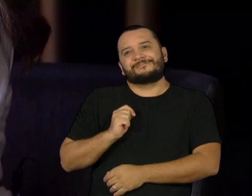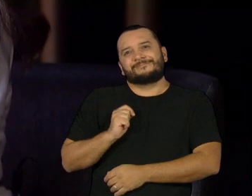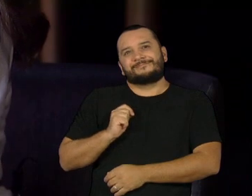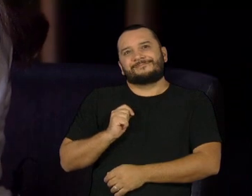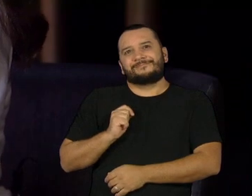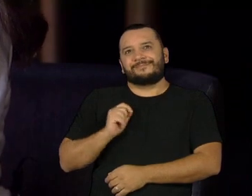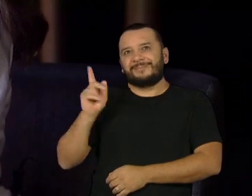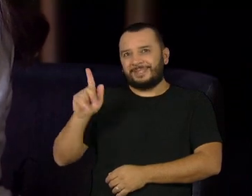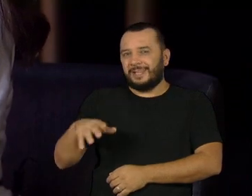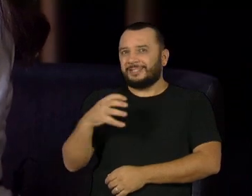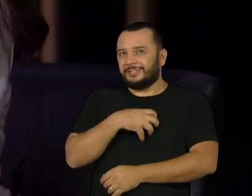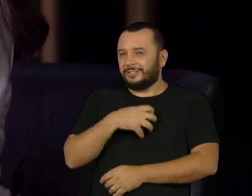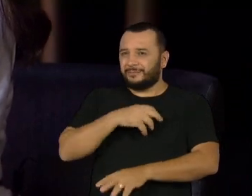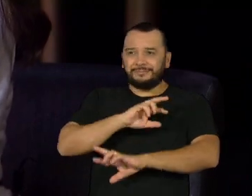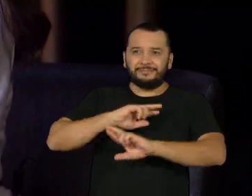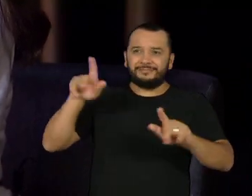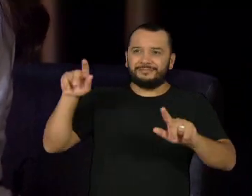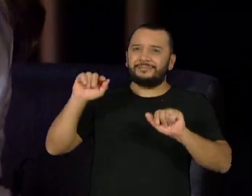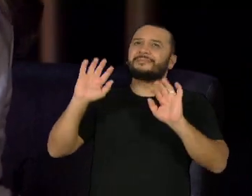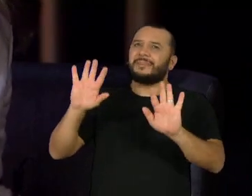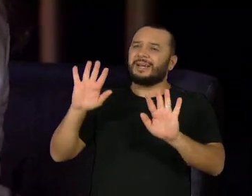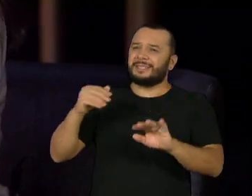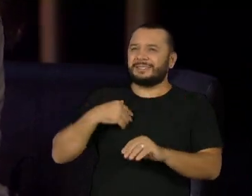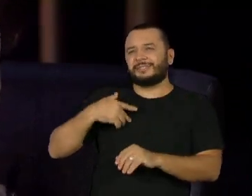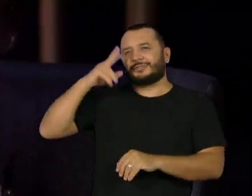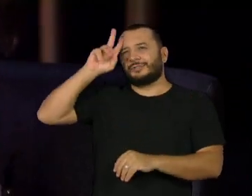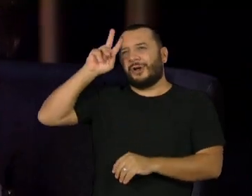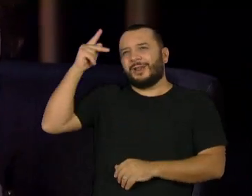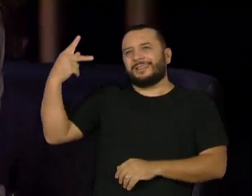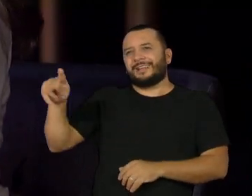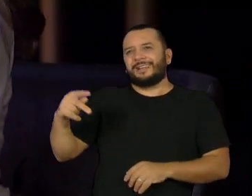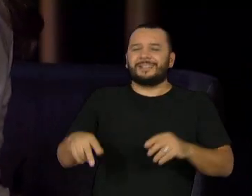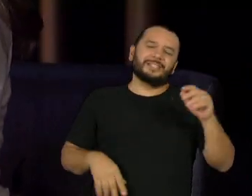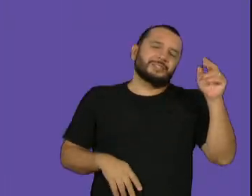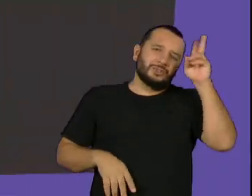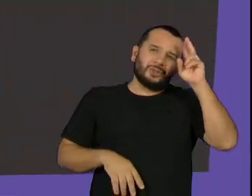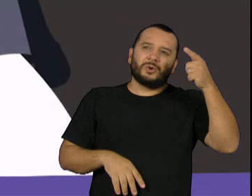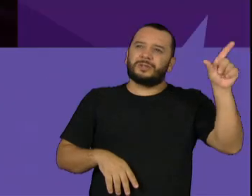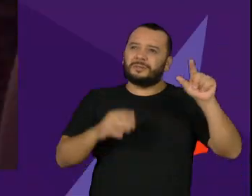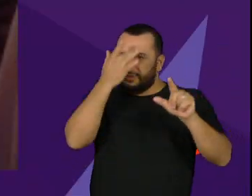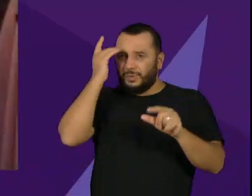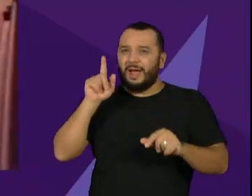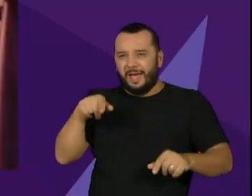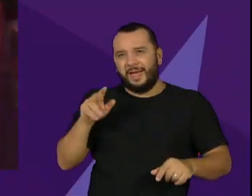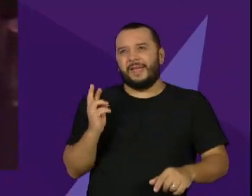as situações muito diferentes. Mas eu posso usar a história dele e a história de outras pessoas como referência.